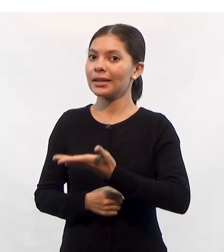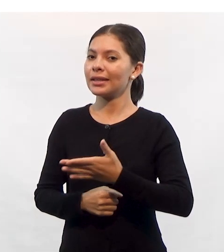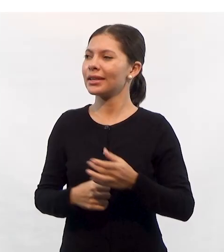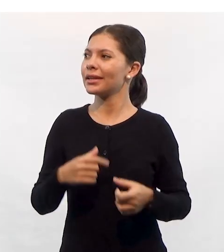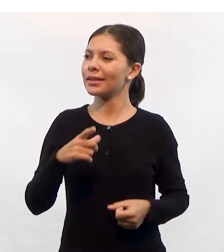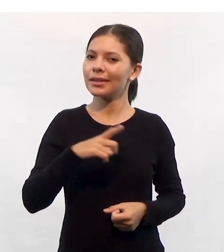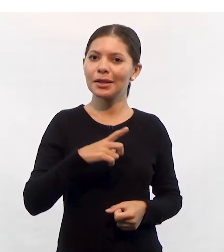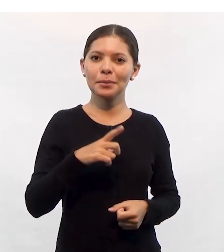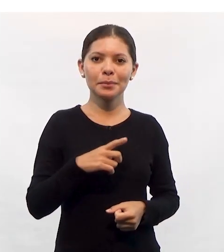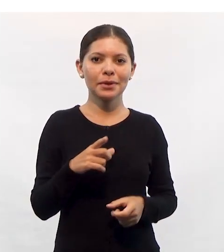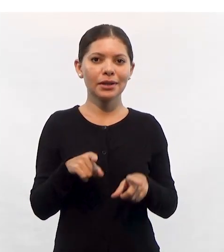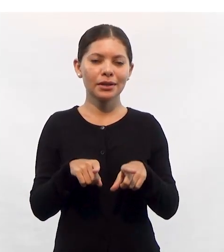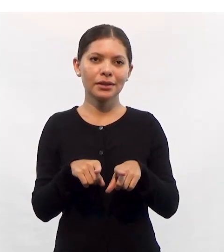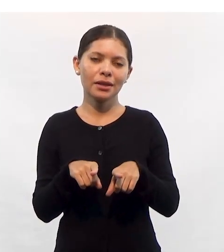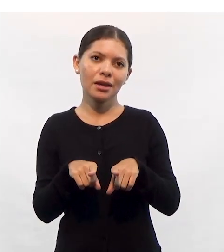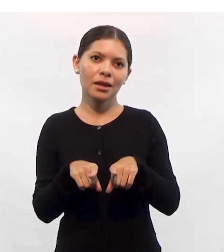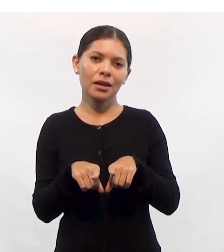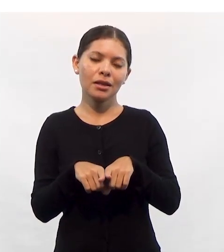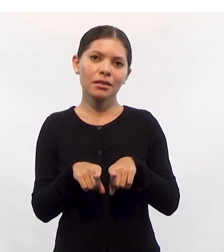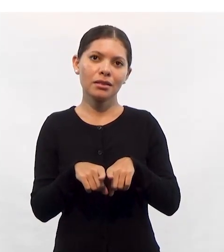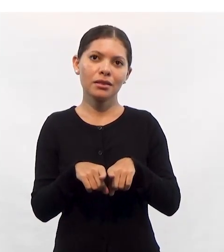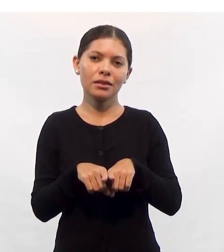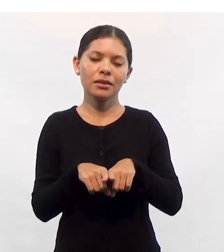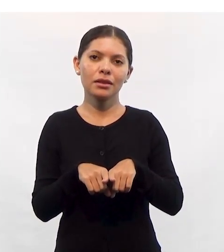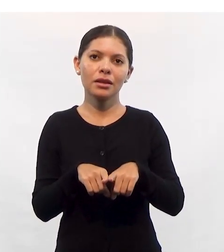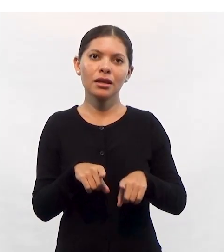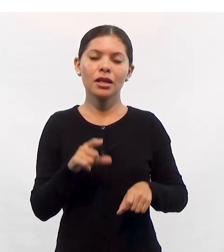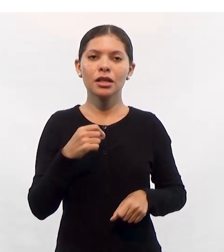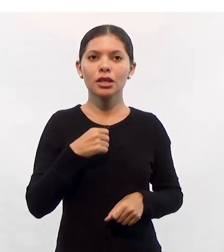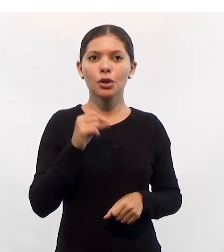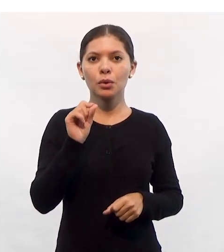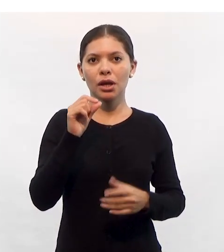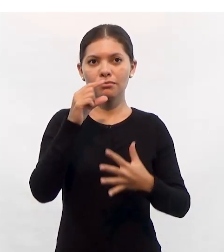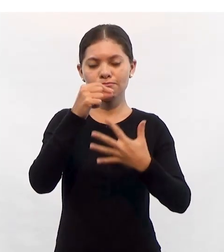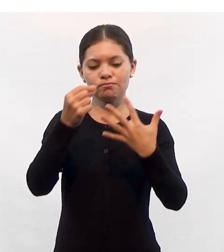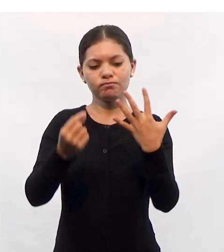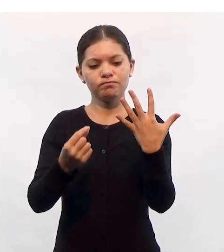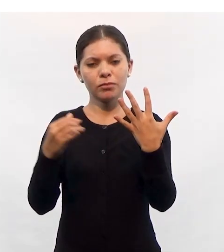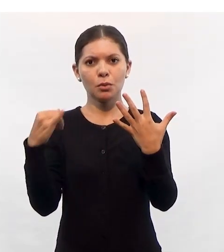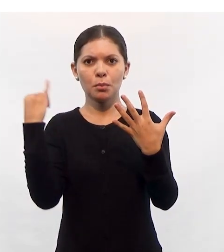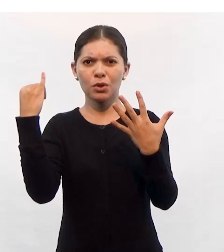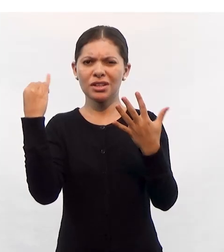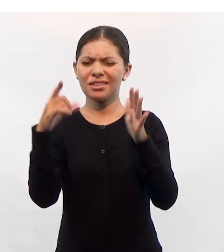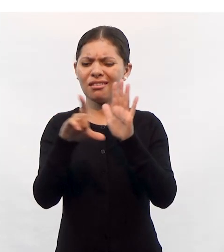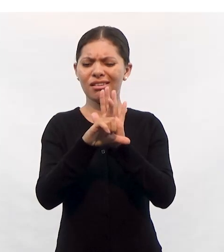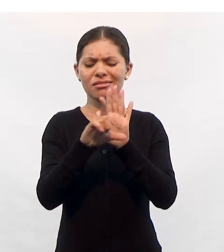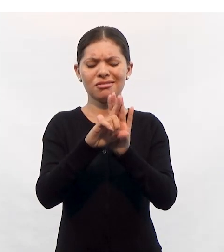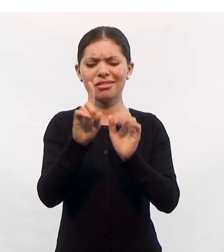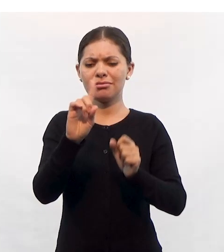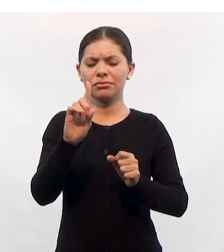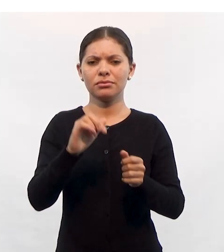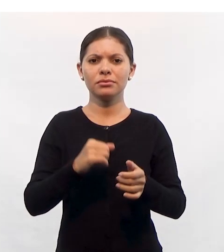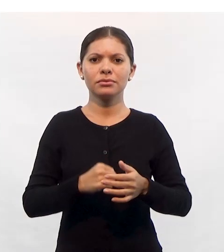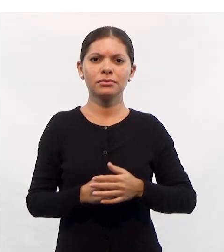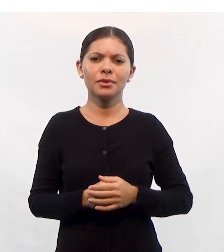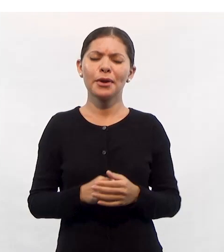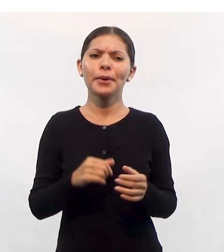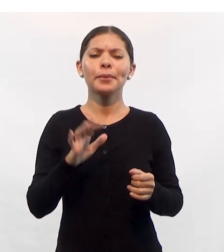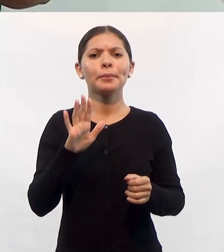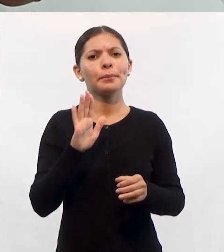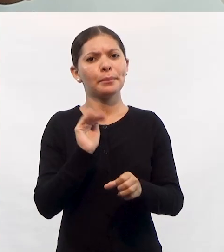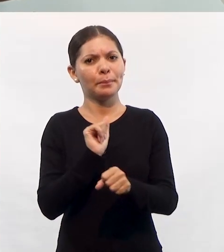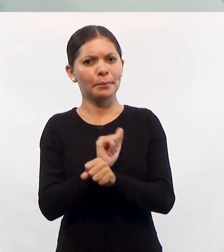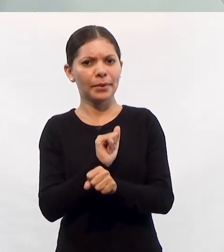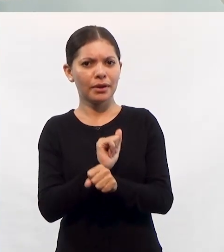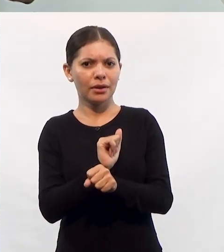também vemos que o peixe se baseia em princípios fundamentais e não em inglês pera